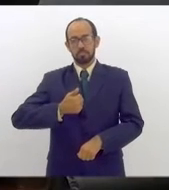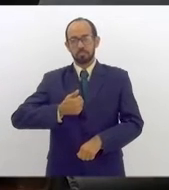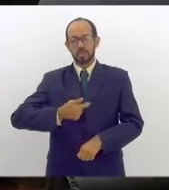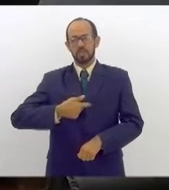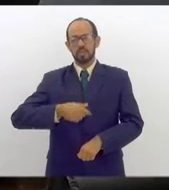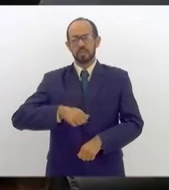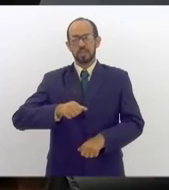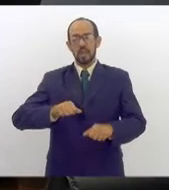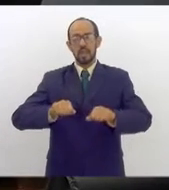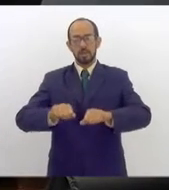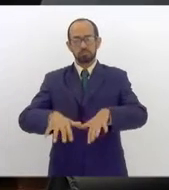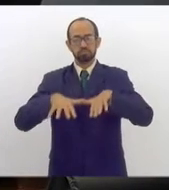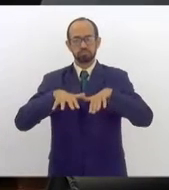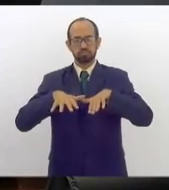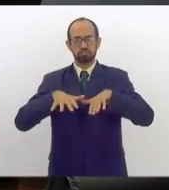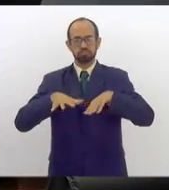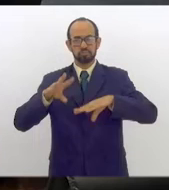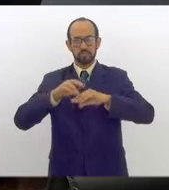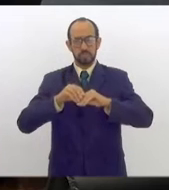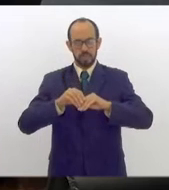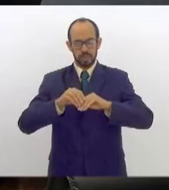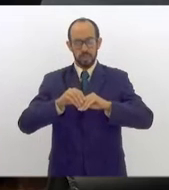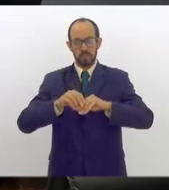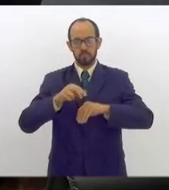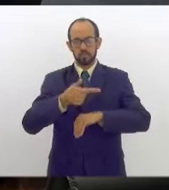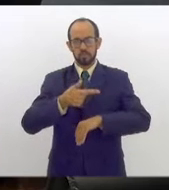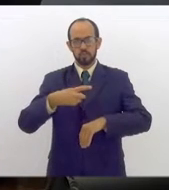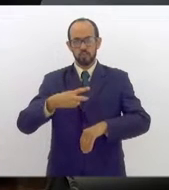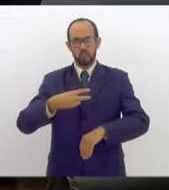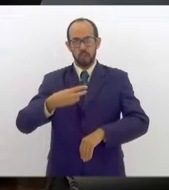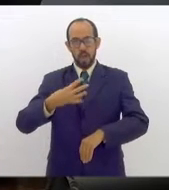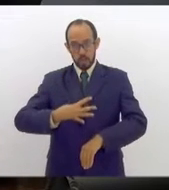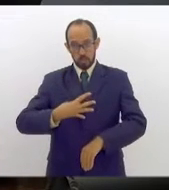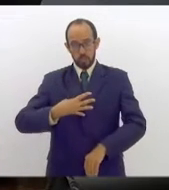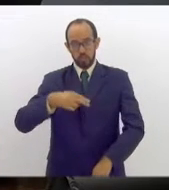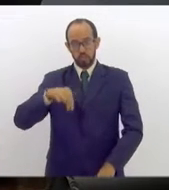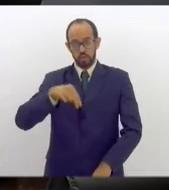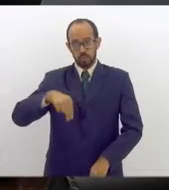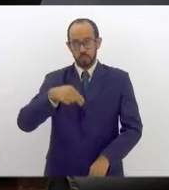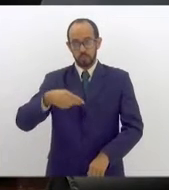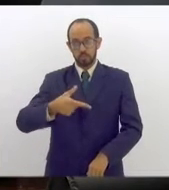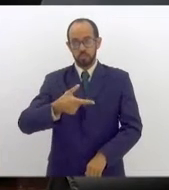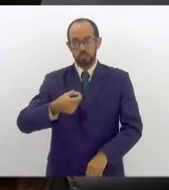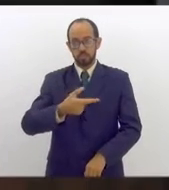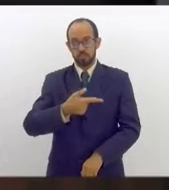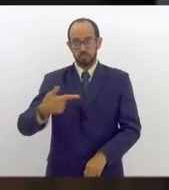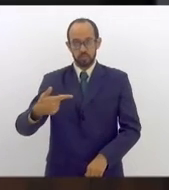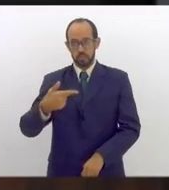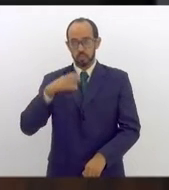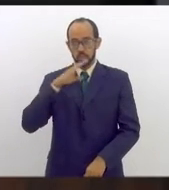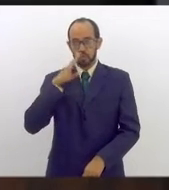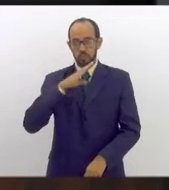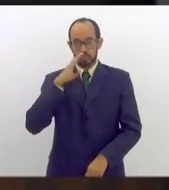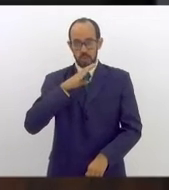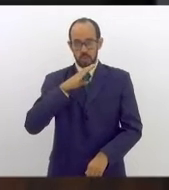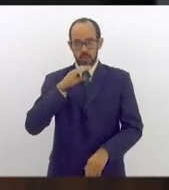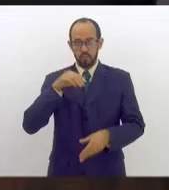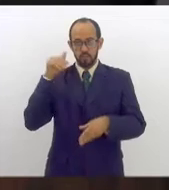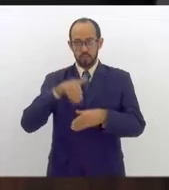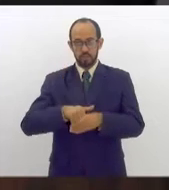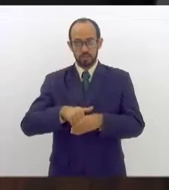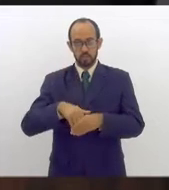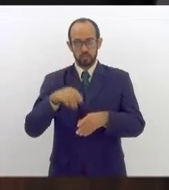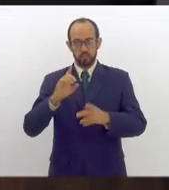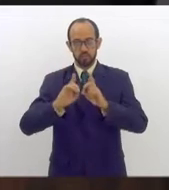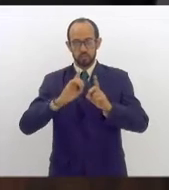Em sessão extraordinária, no dia 24 de novembro de 2022, em regime de urgência, em votação e discussão única,